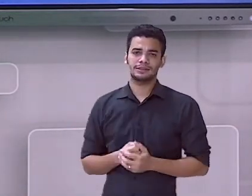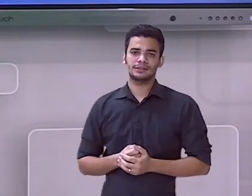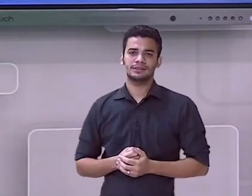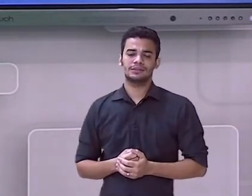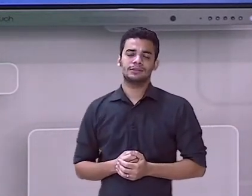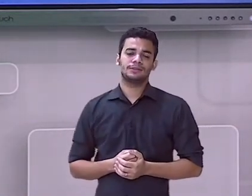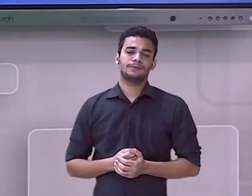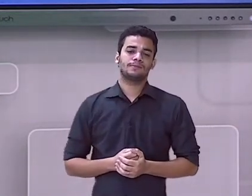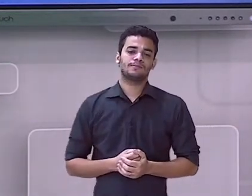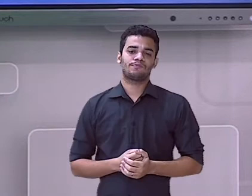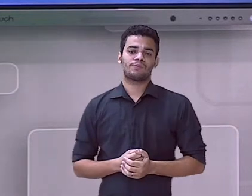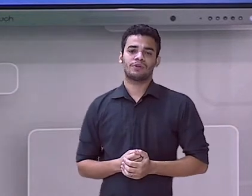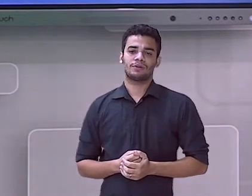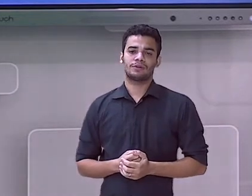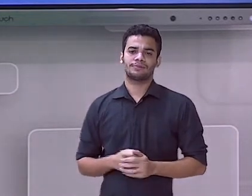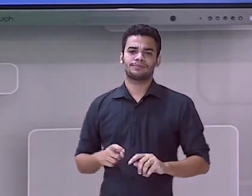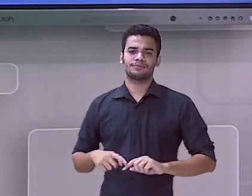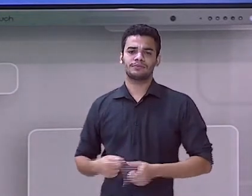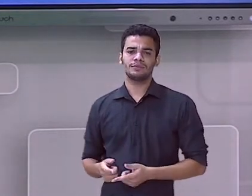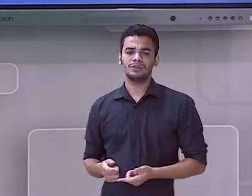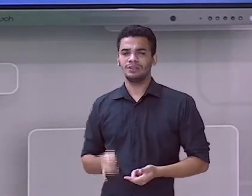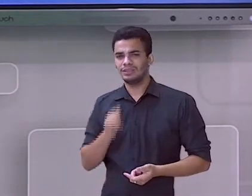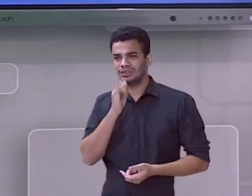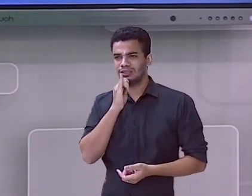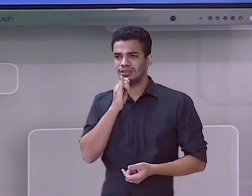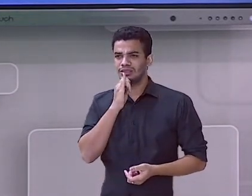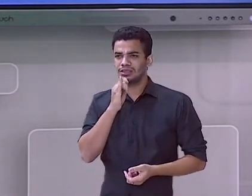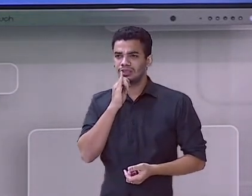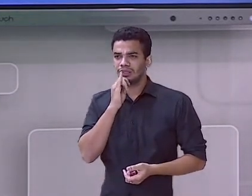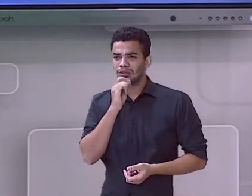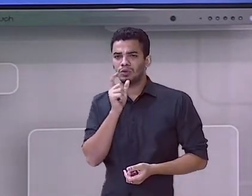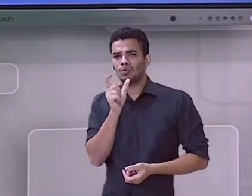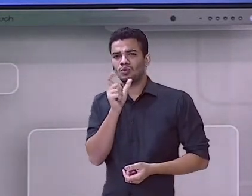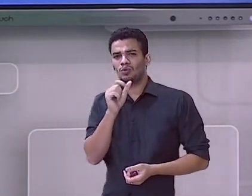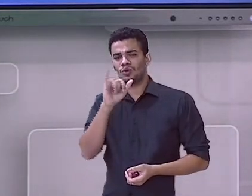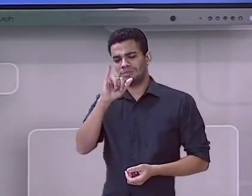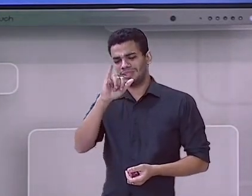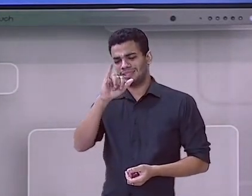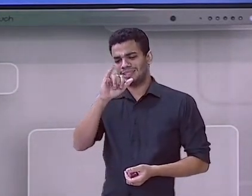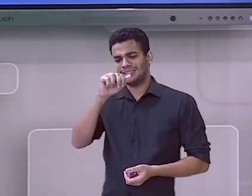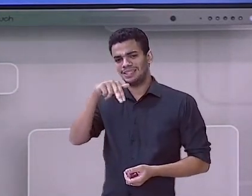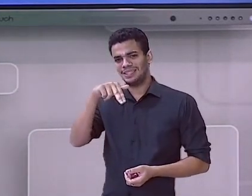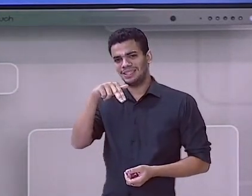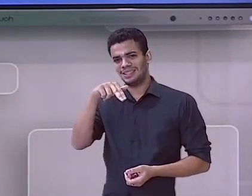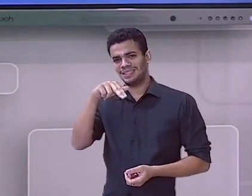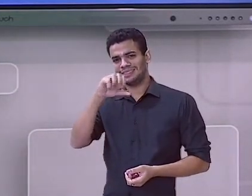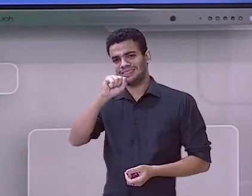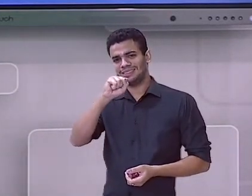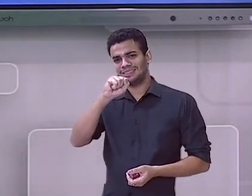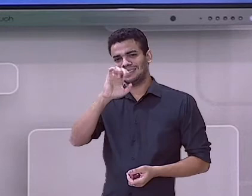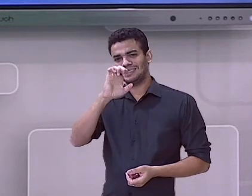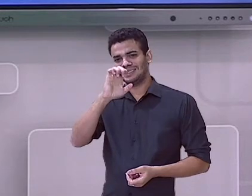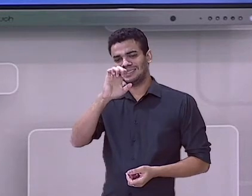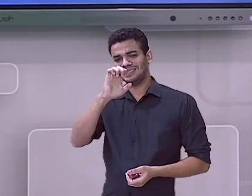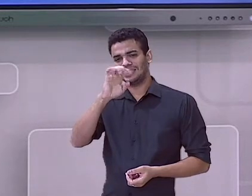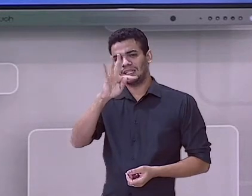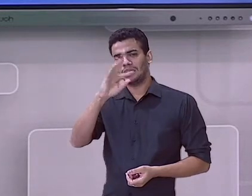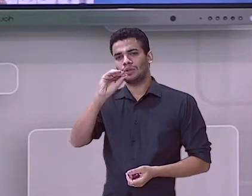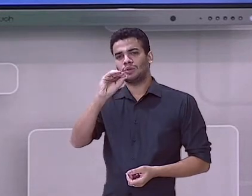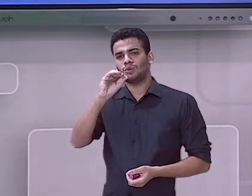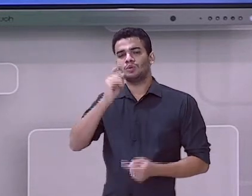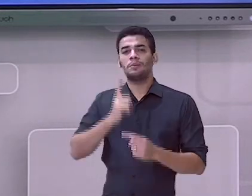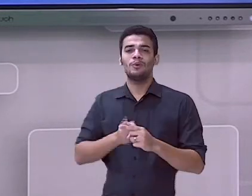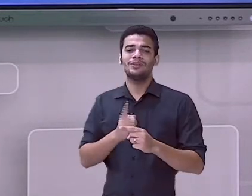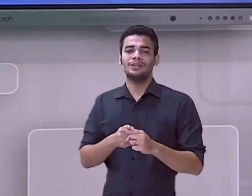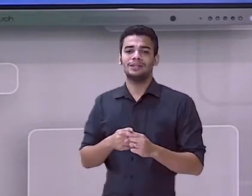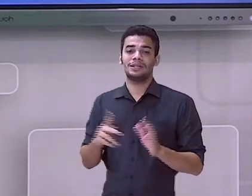Por que insecto? Insetos vem do latim insectum, por isso insetos em